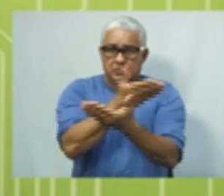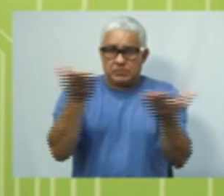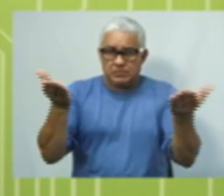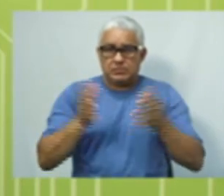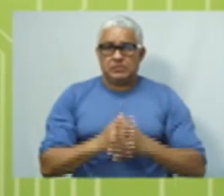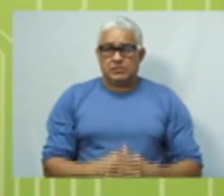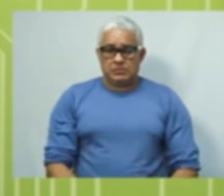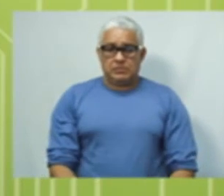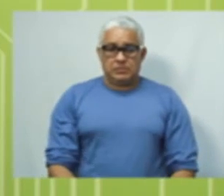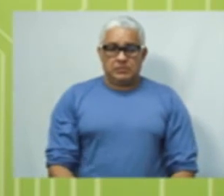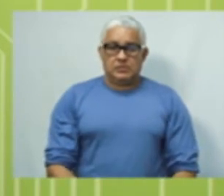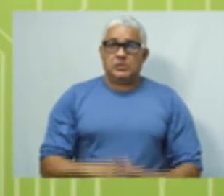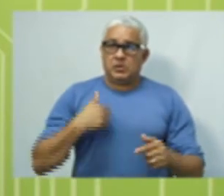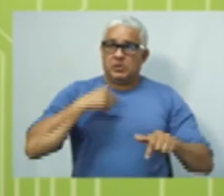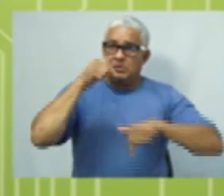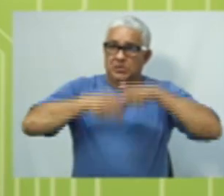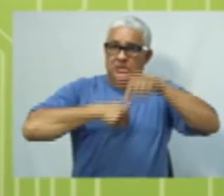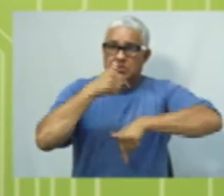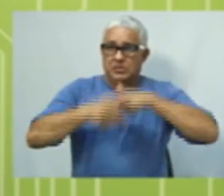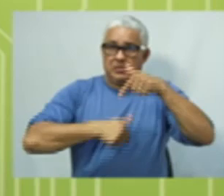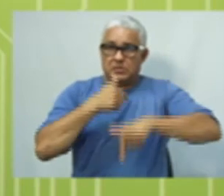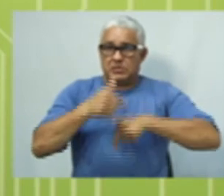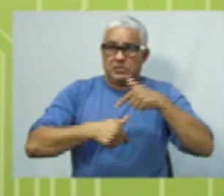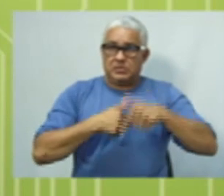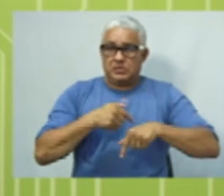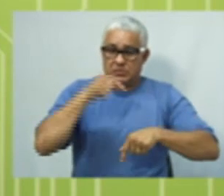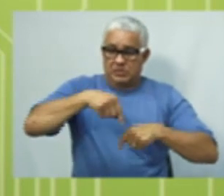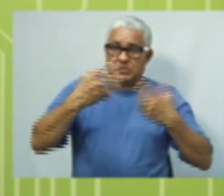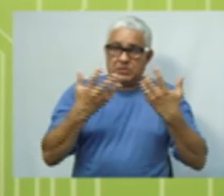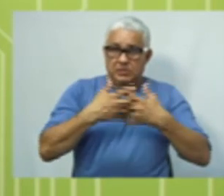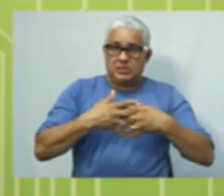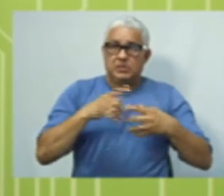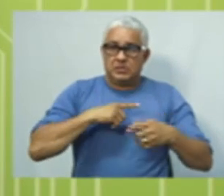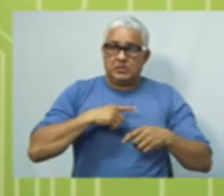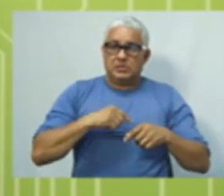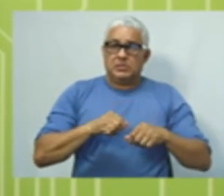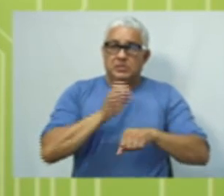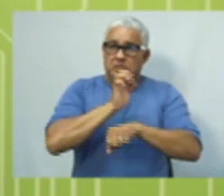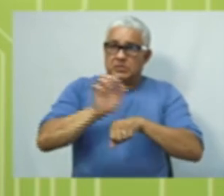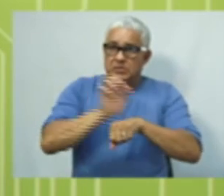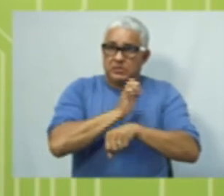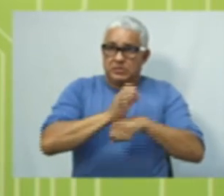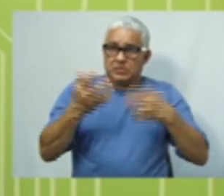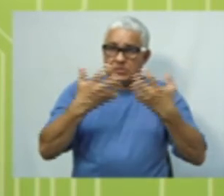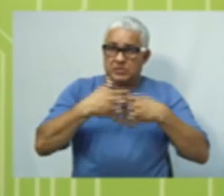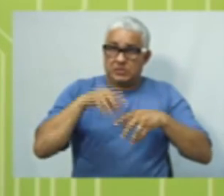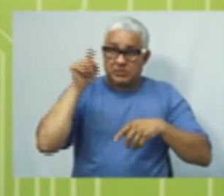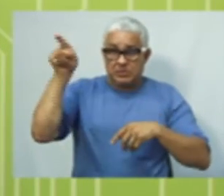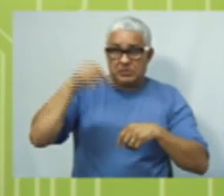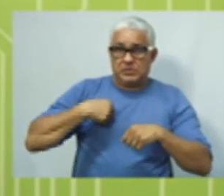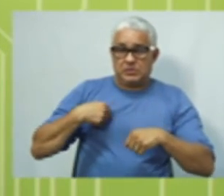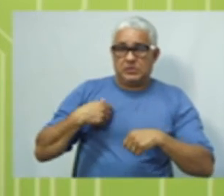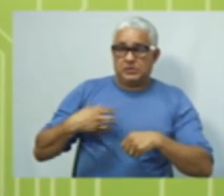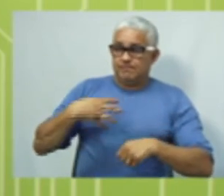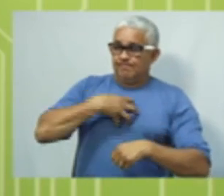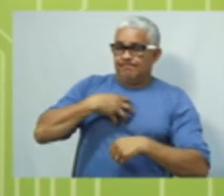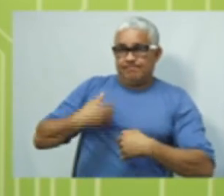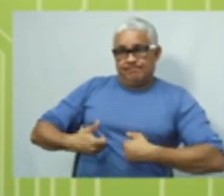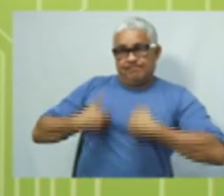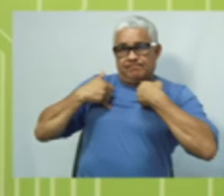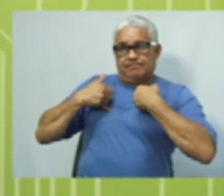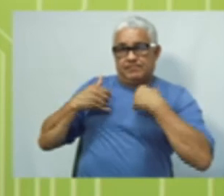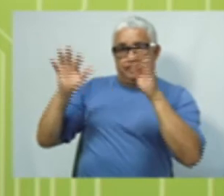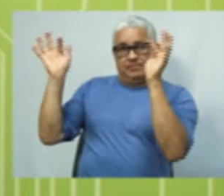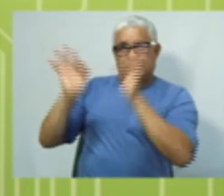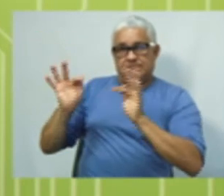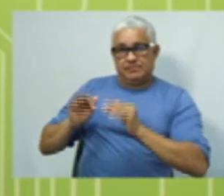probidade, onde eu trabalho, fora aqui o IFRO, tem estagiários do IFRO, e eu me sinto muito feliz em